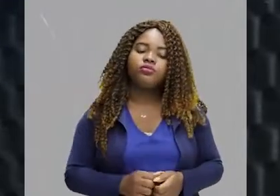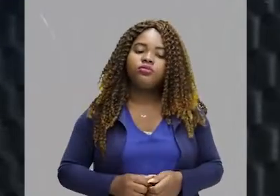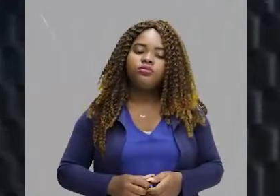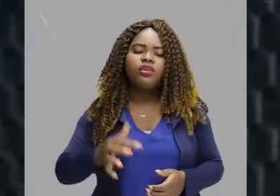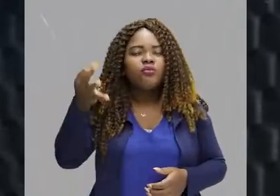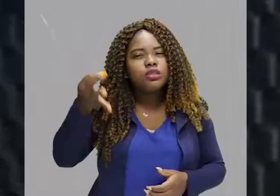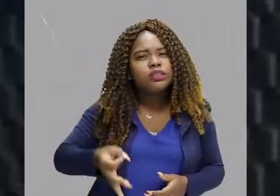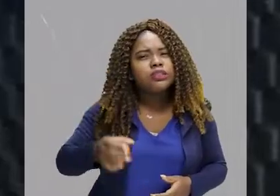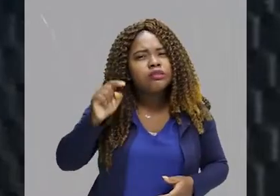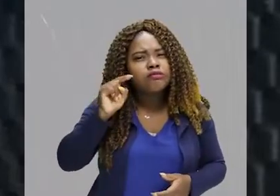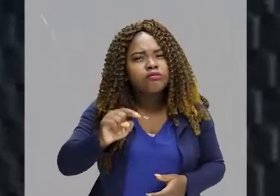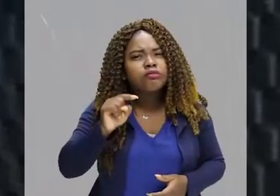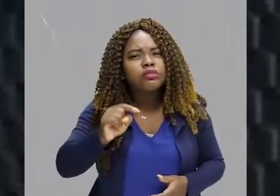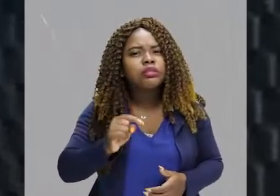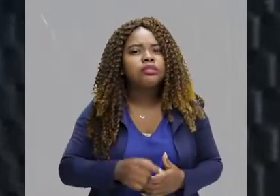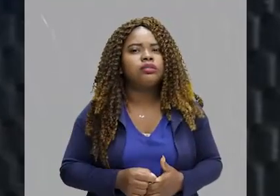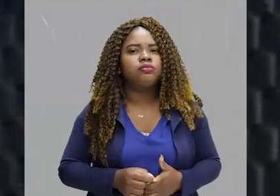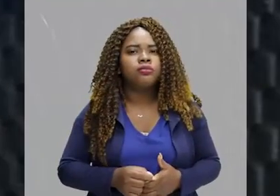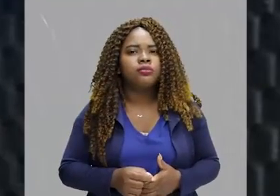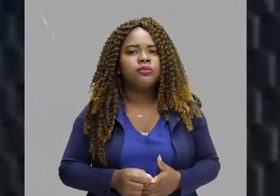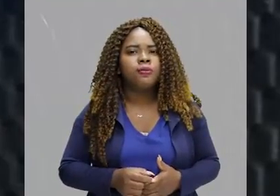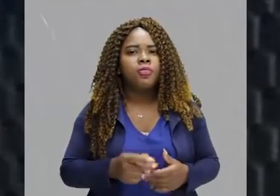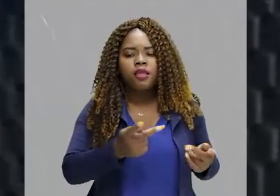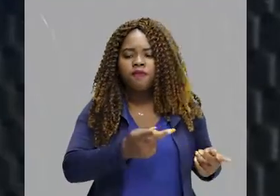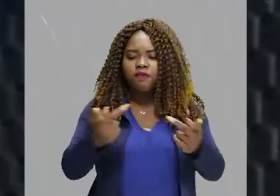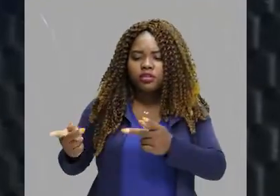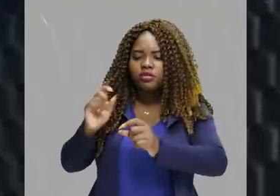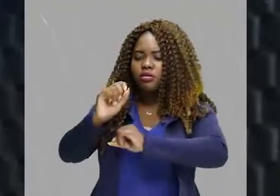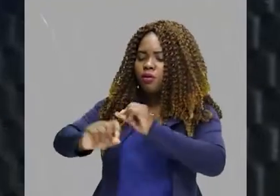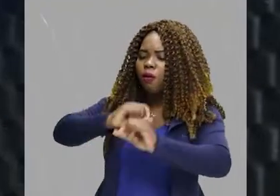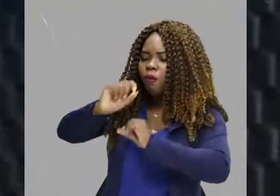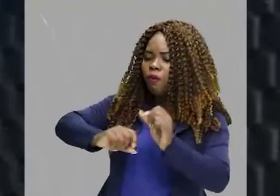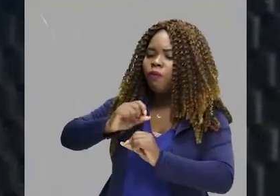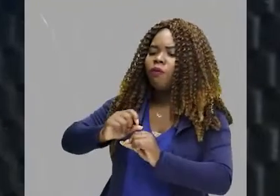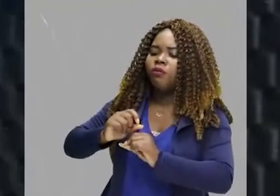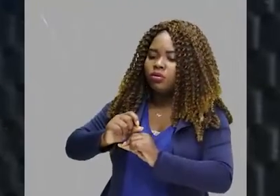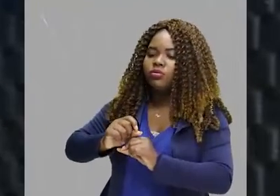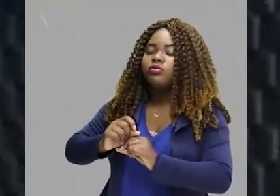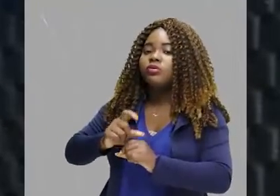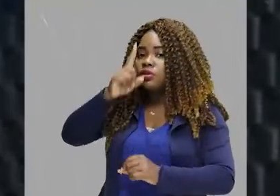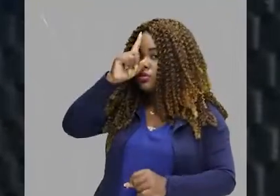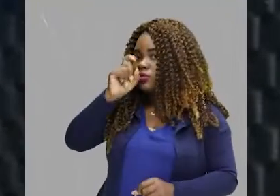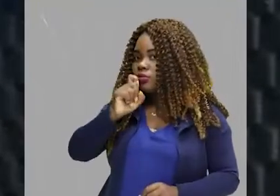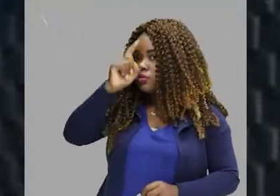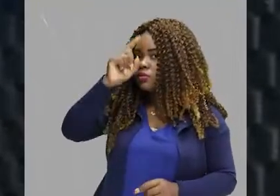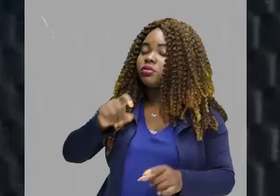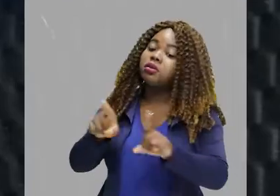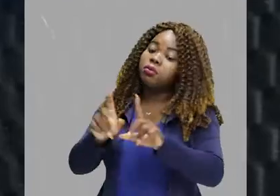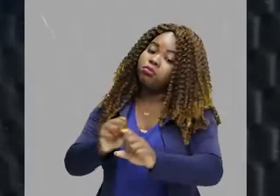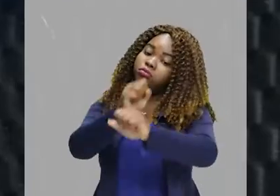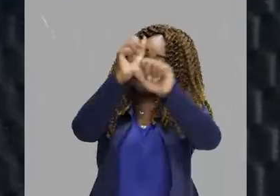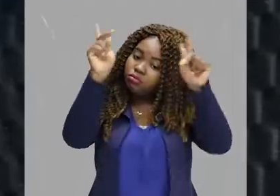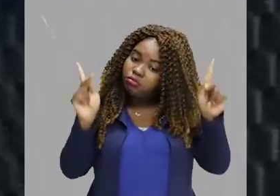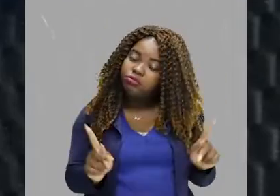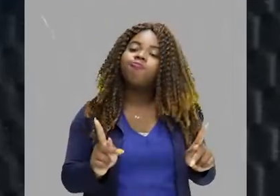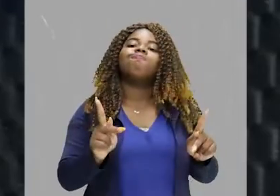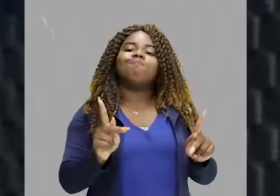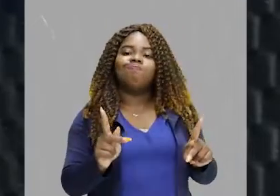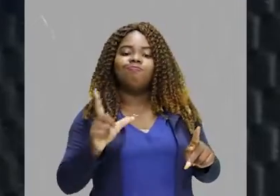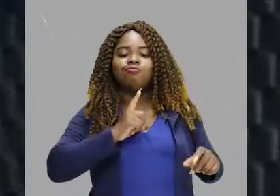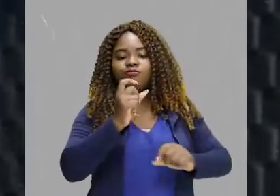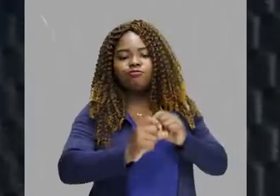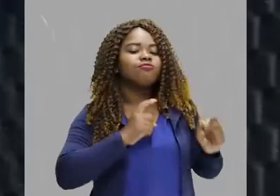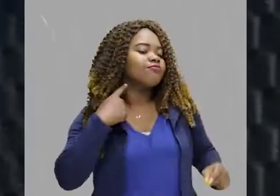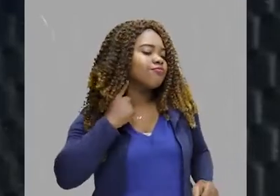já foi em algum lugar, num consultório, alguma coisa do tipo, que tinha lá aquelas lixeirinhas coloridas, né? No shopping, por exemplo, tem. que é lixeira